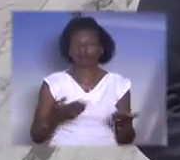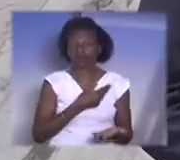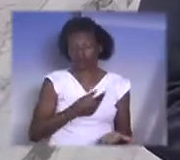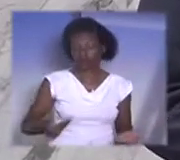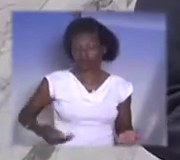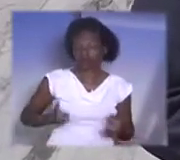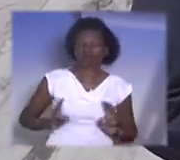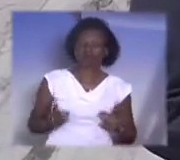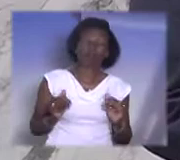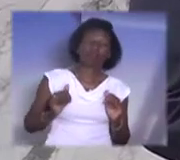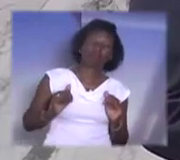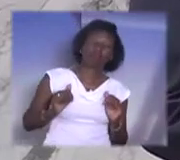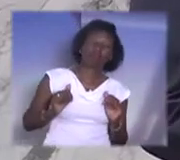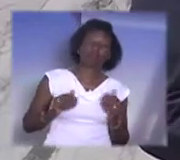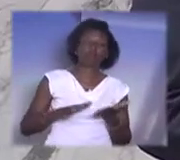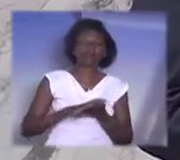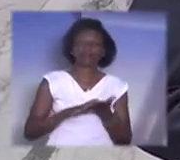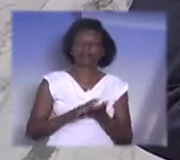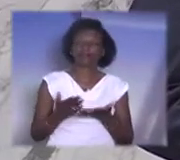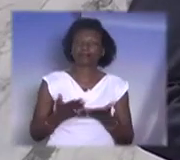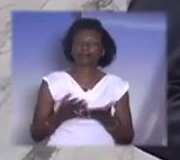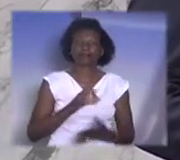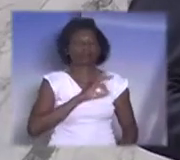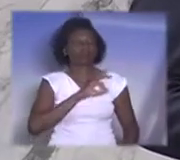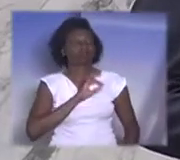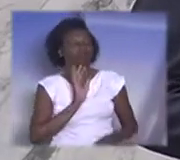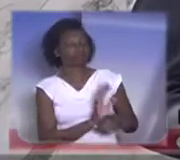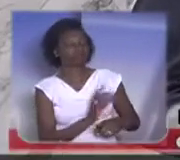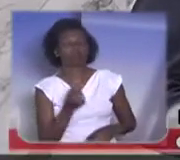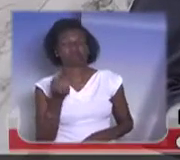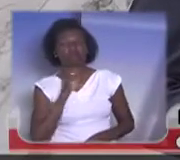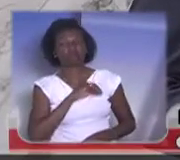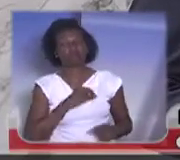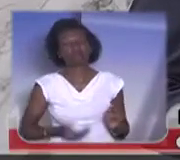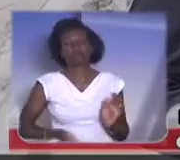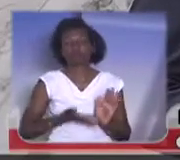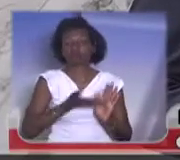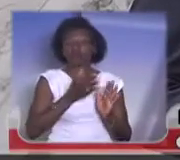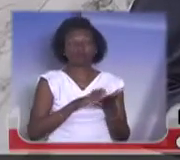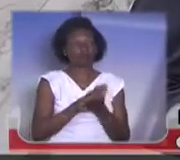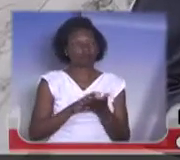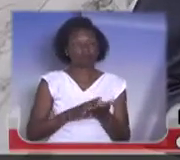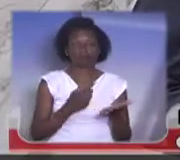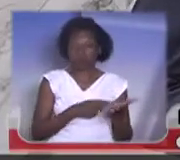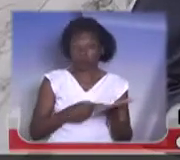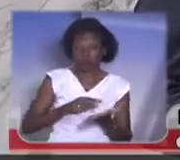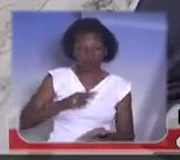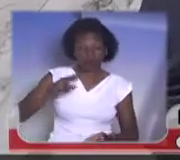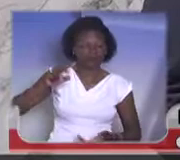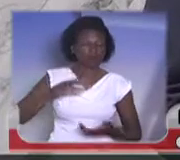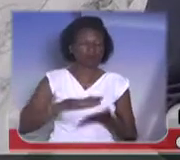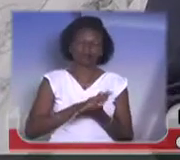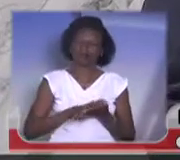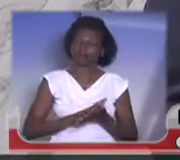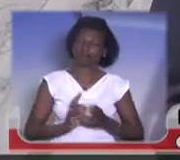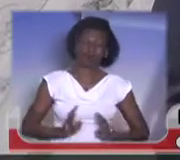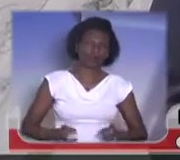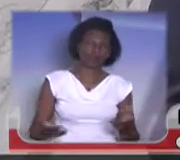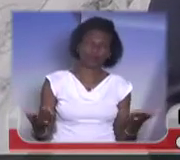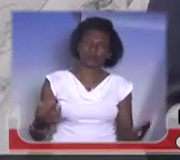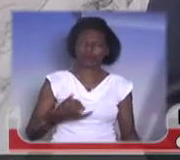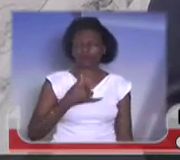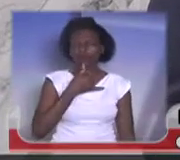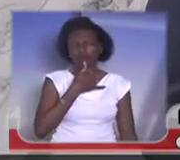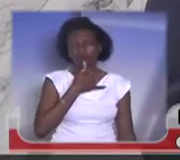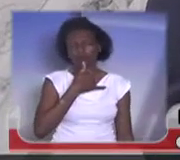inerte não faz nada para melhorar nossa polícia não fala em reajuste salarial não fala em plano de carreira e por aí vai é uma triste